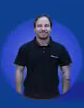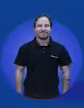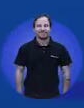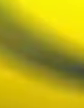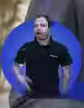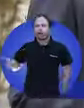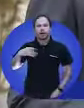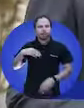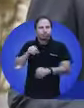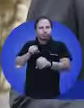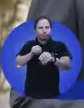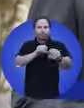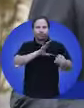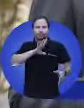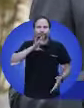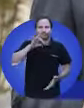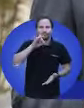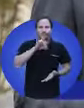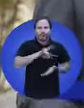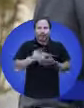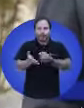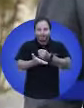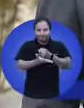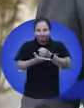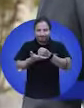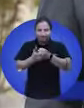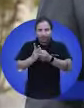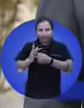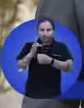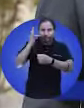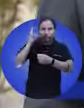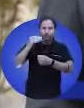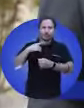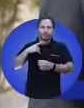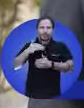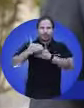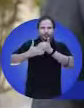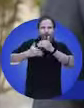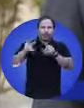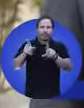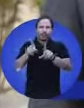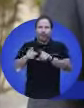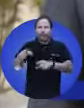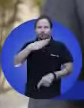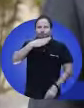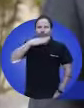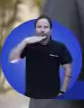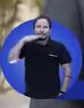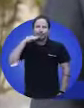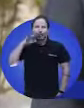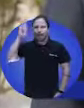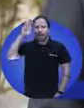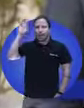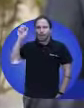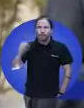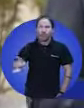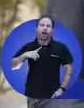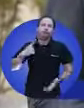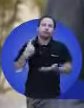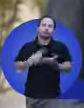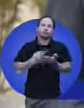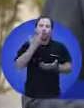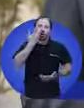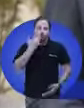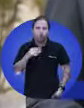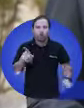pessoas. A educação é, sem dúvida, a base para futuras realizações. E para a Béia e o Brás Paulo, é um